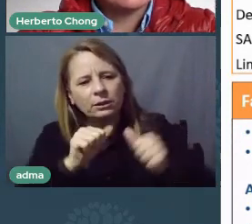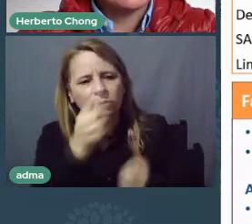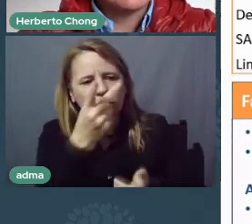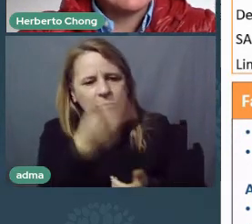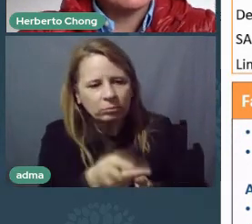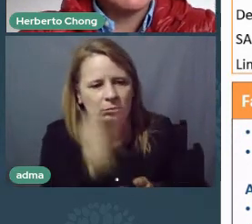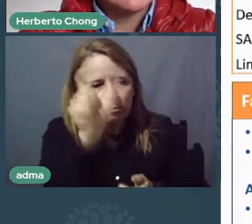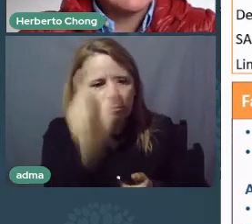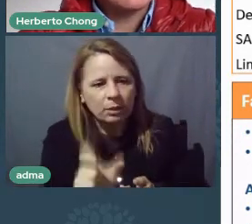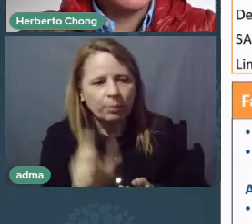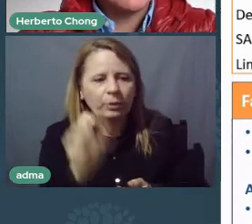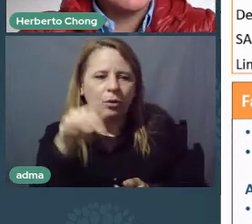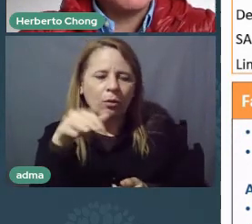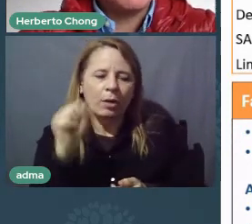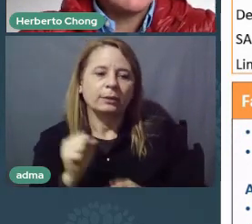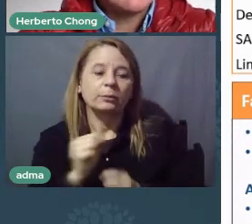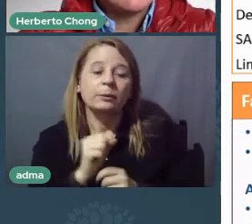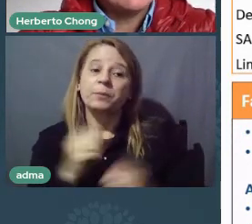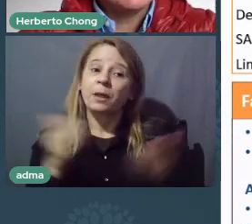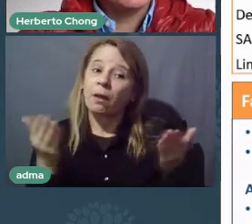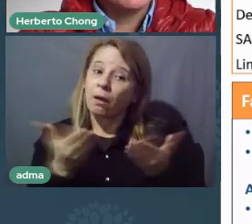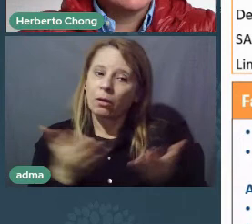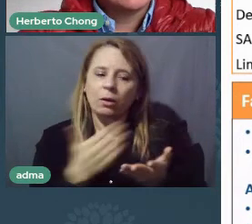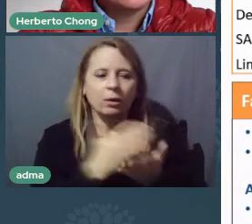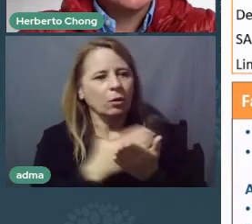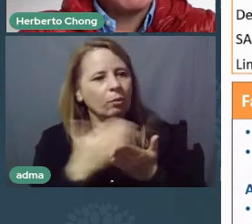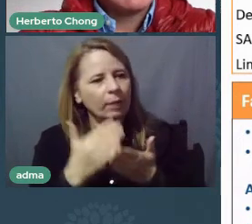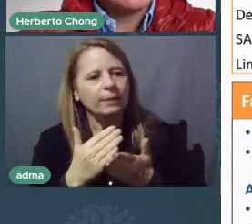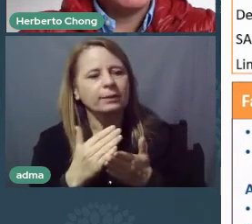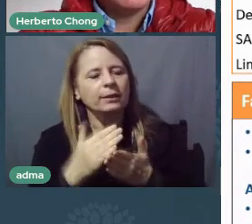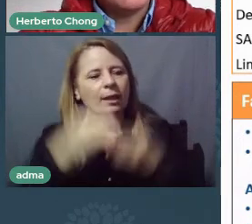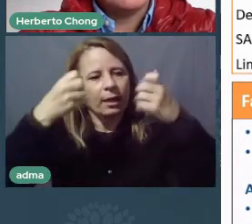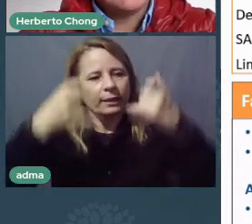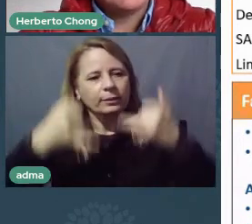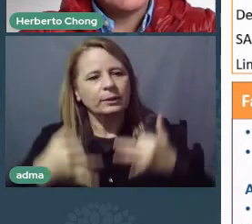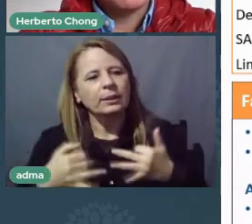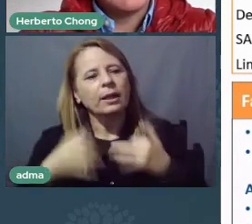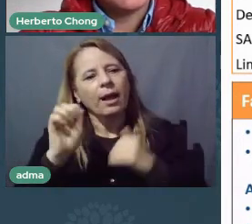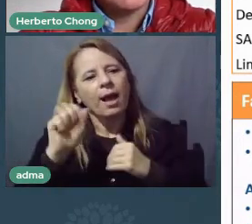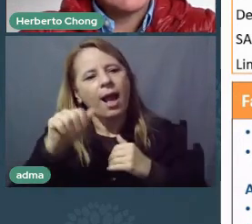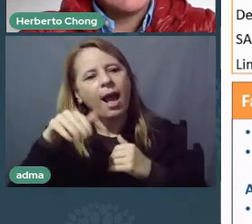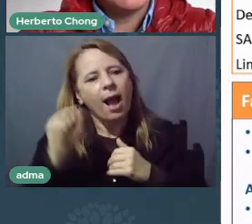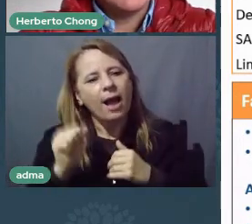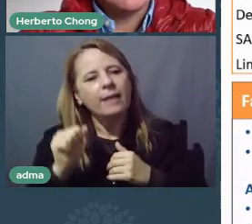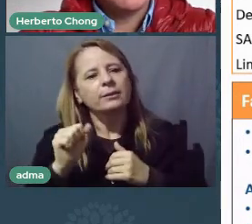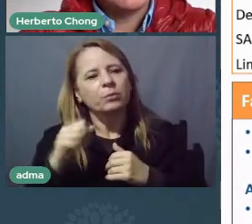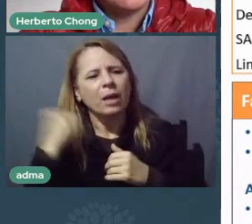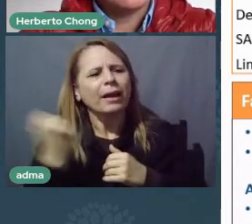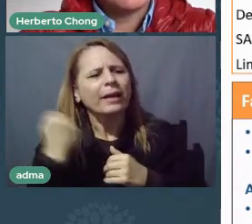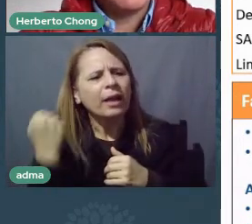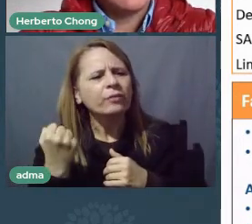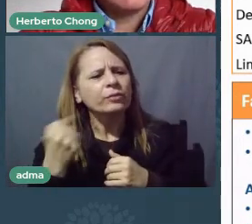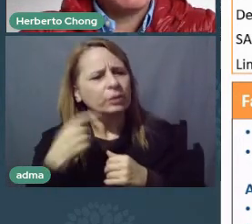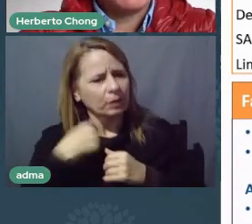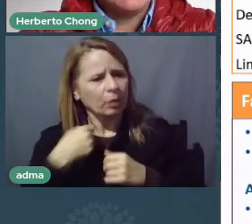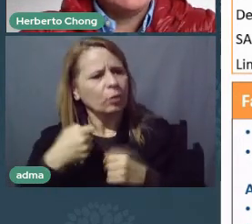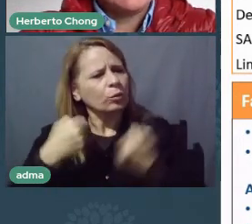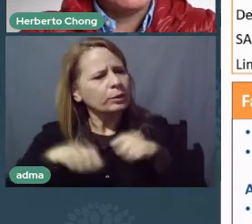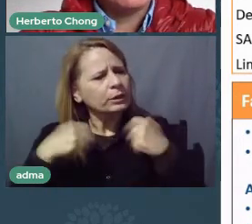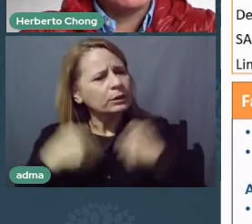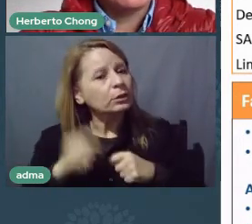na situação da asma grave, porque para eu chamar o meu paciente de asmático grave, eu preciso